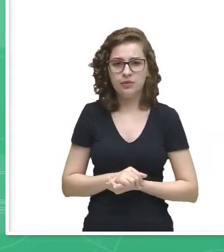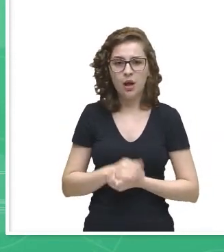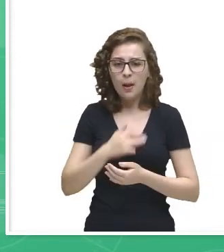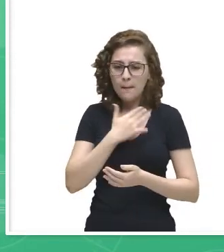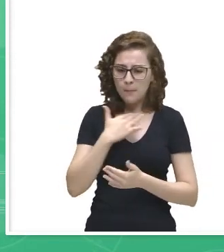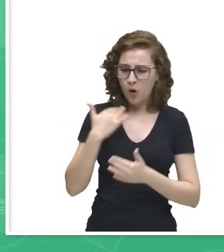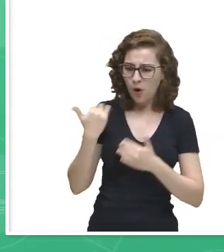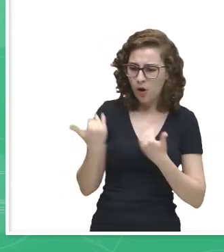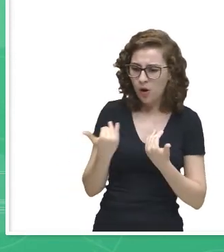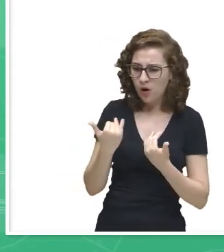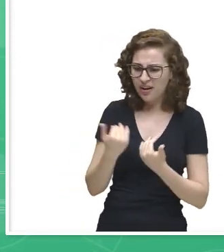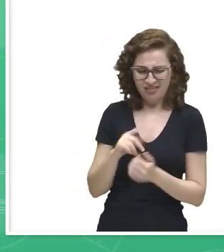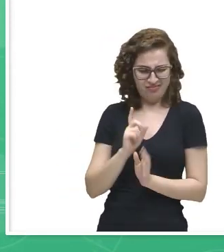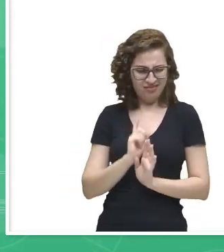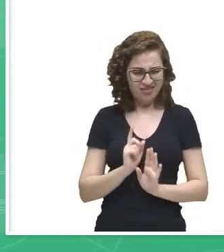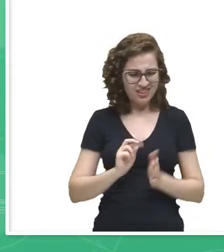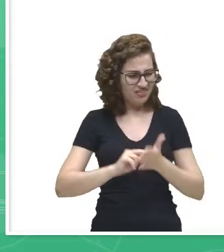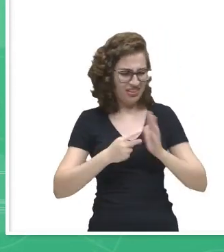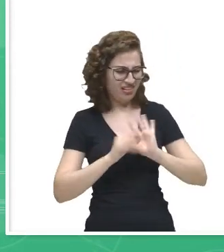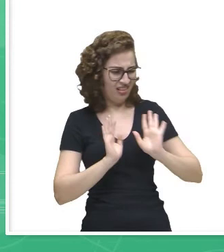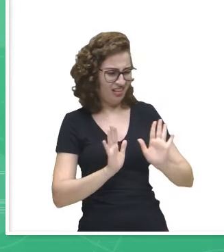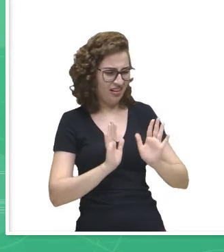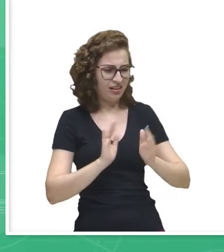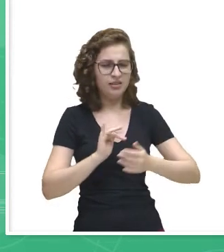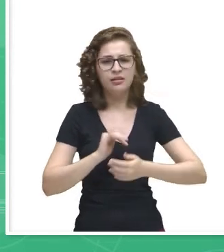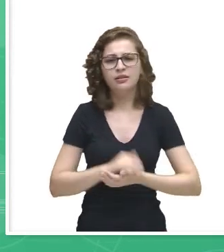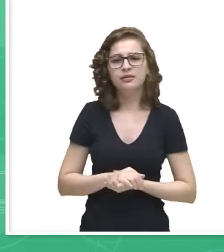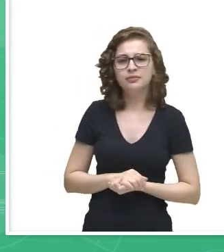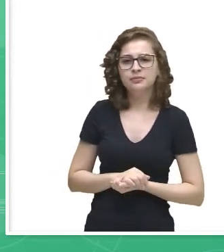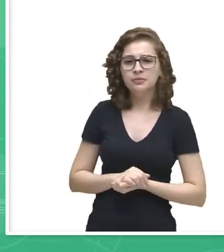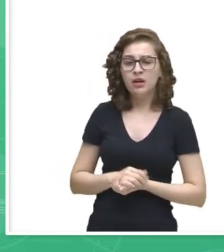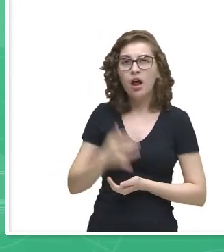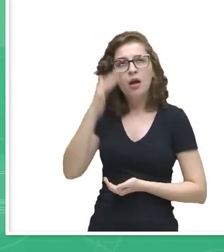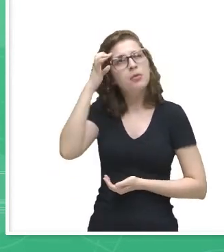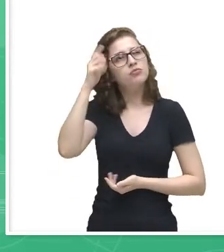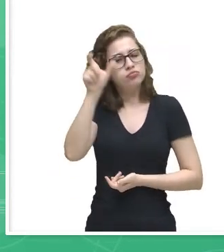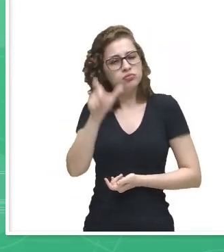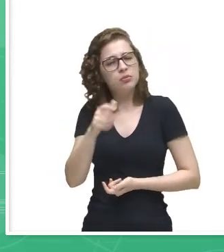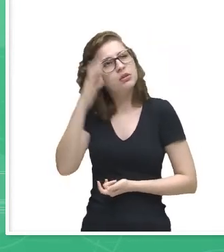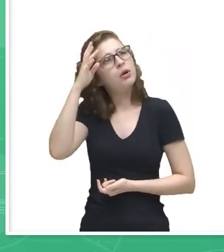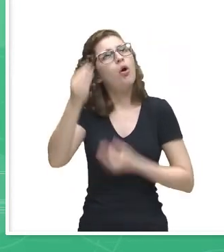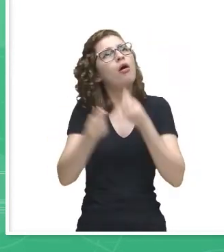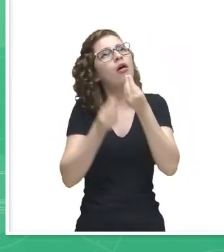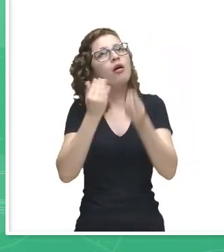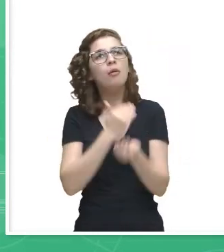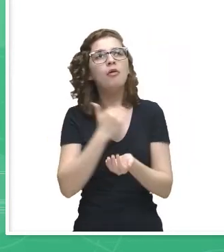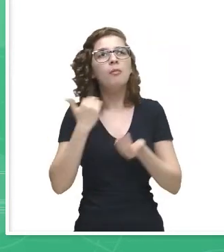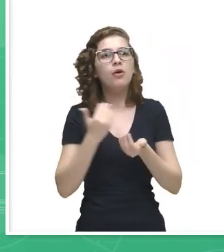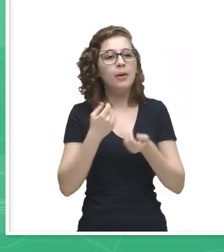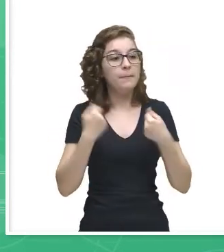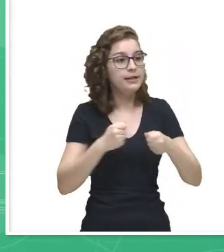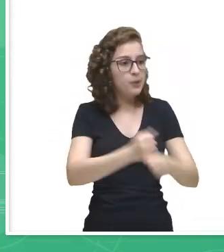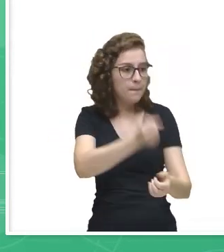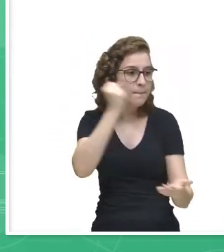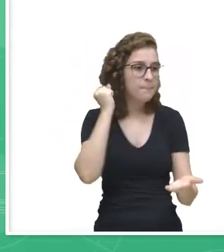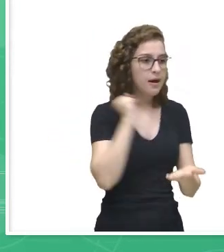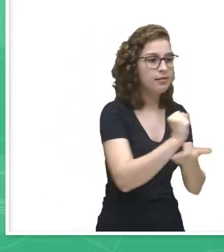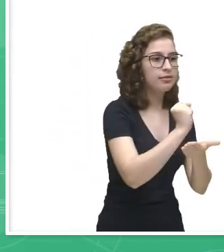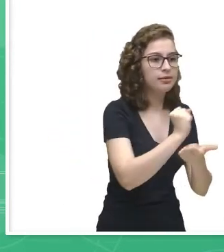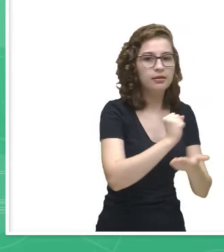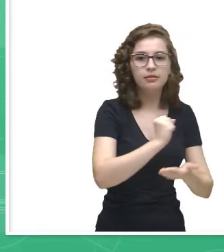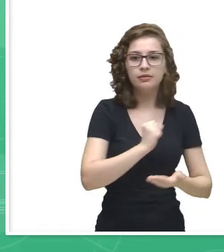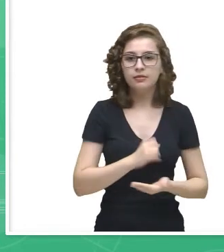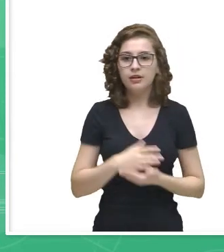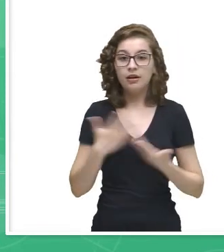importante, morrer não é nada, isso não existe. Ninguém pode imaginar a sua própria morte. Matar é o importante. Essa é